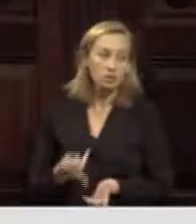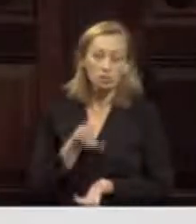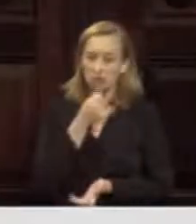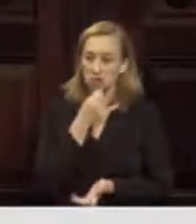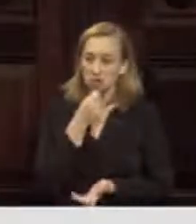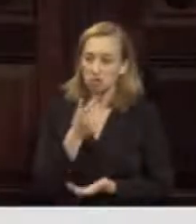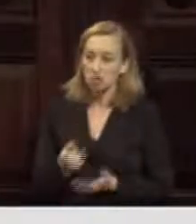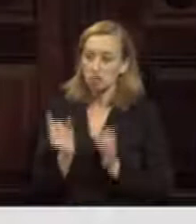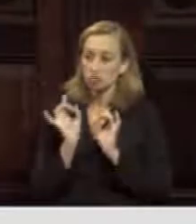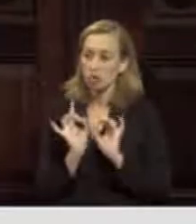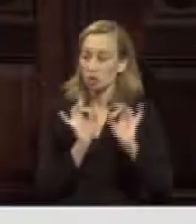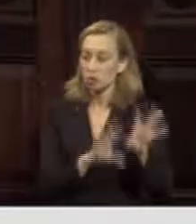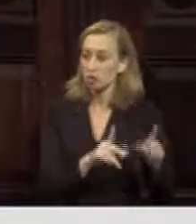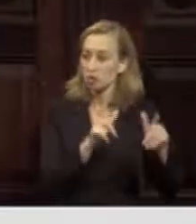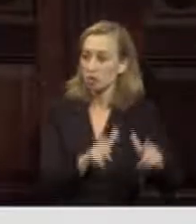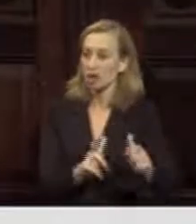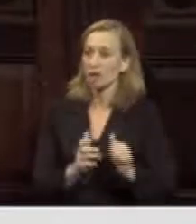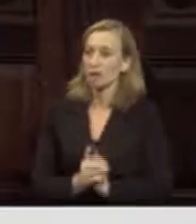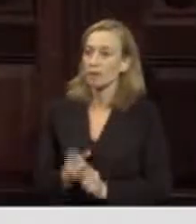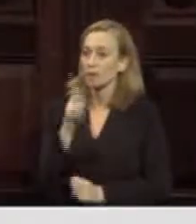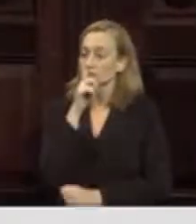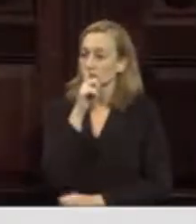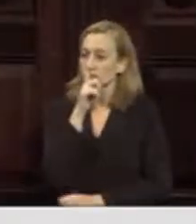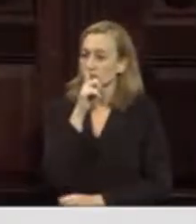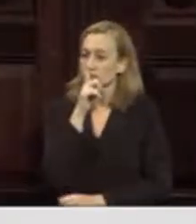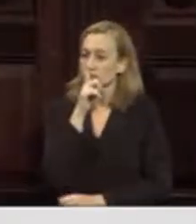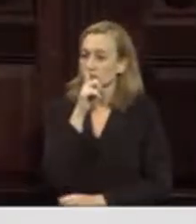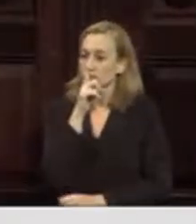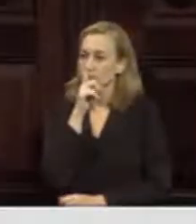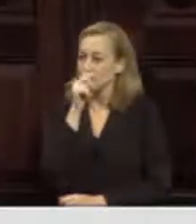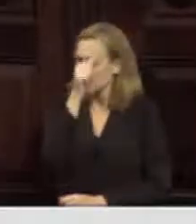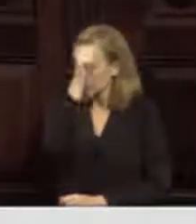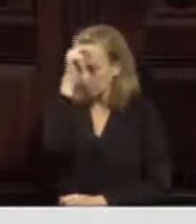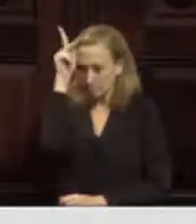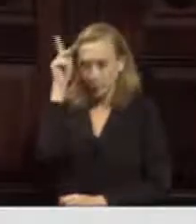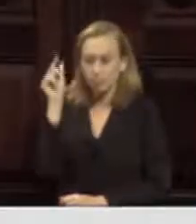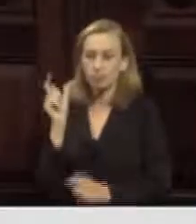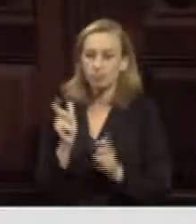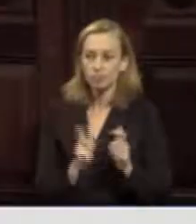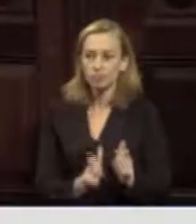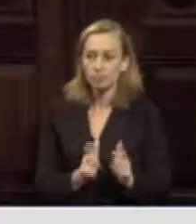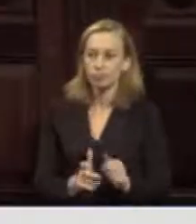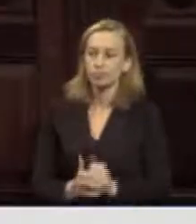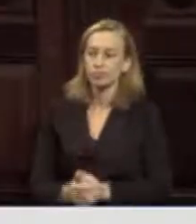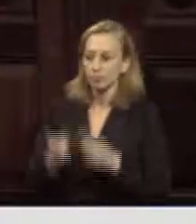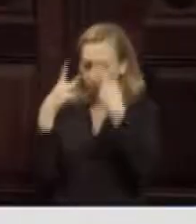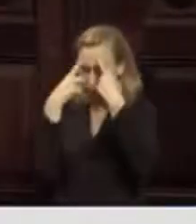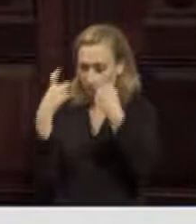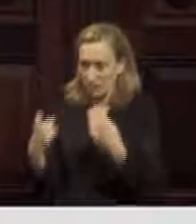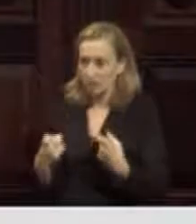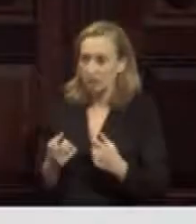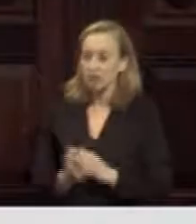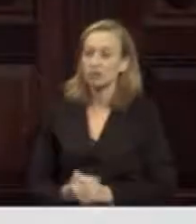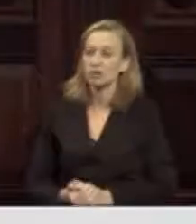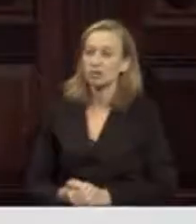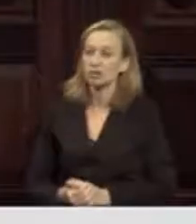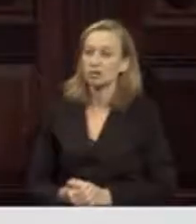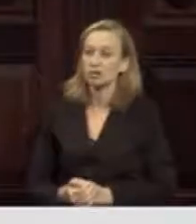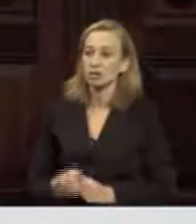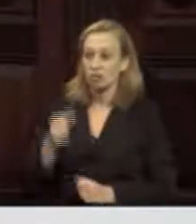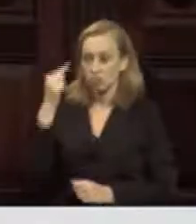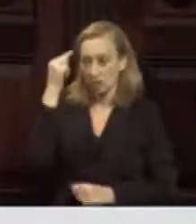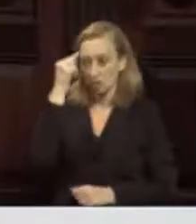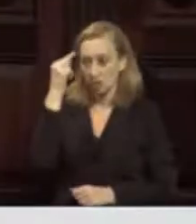aqui, do abandono, do silêncio das autoridades locais em relação à violência, que é o drama do domínio territorial do